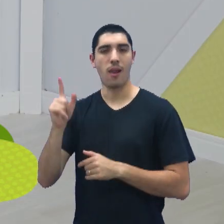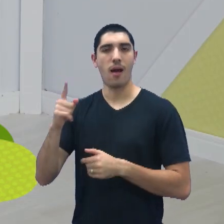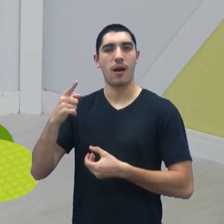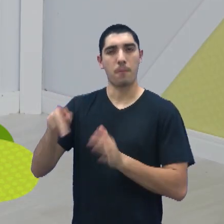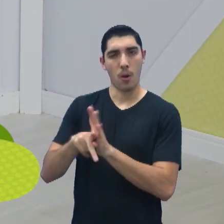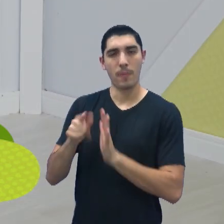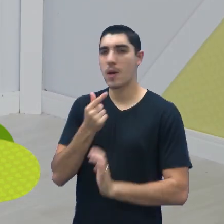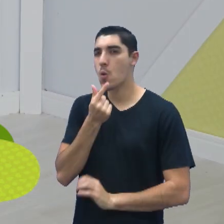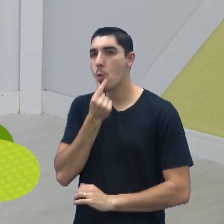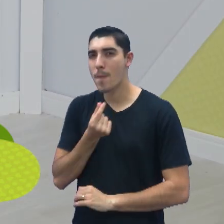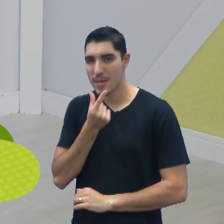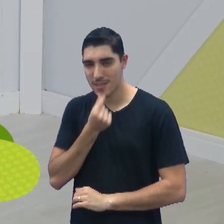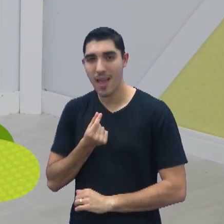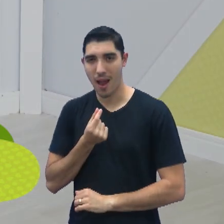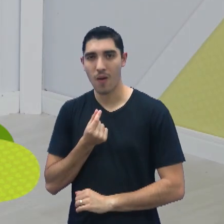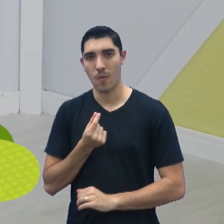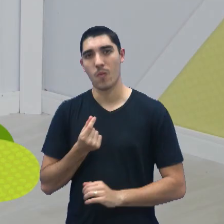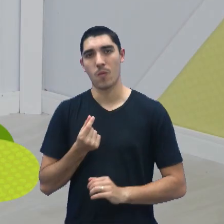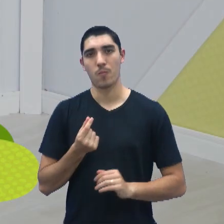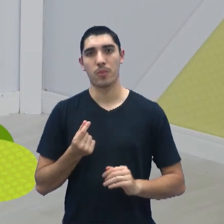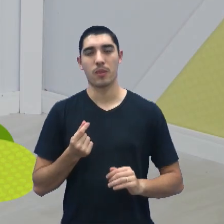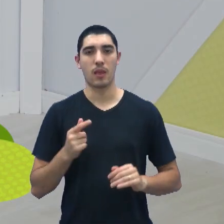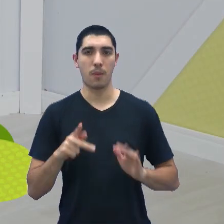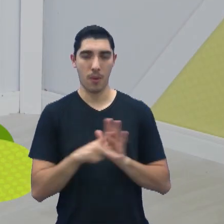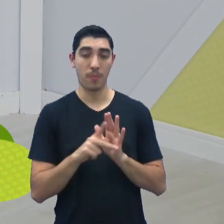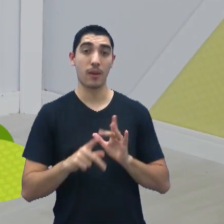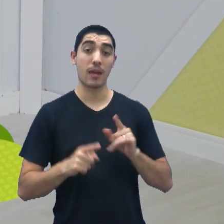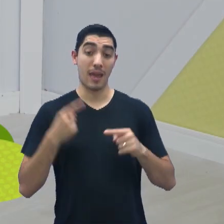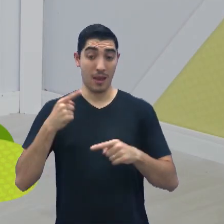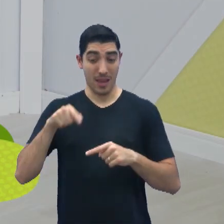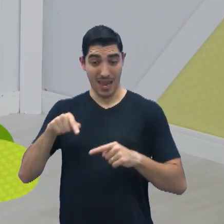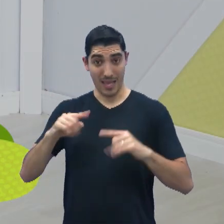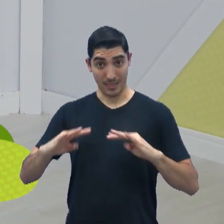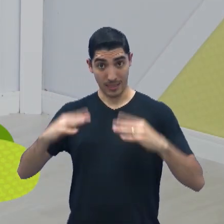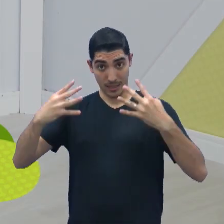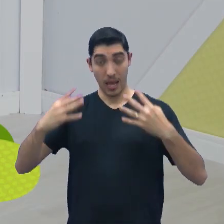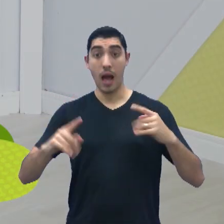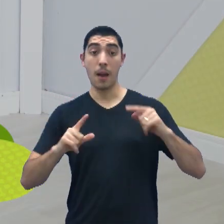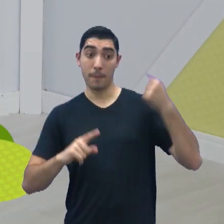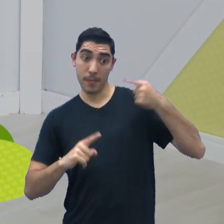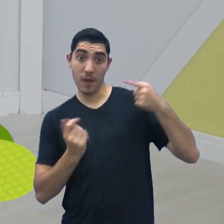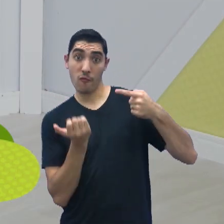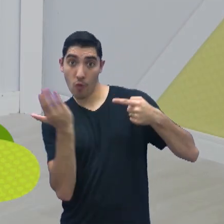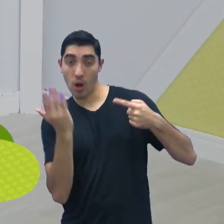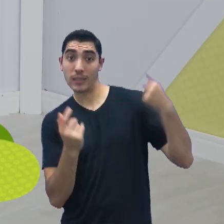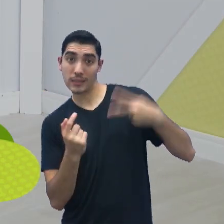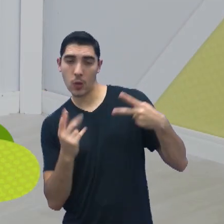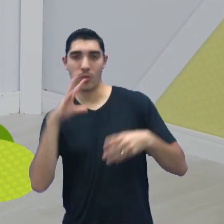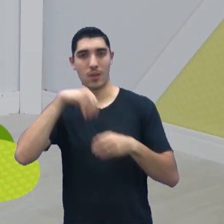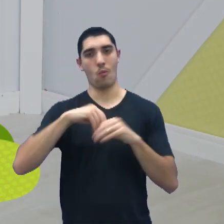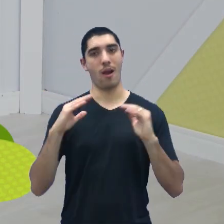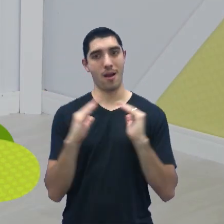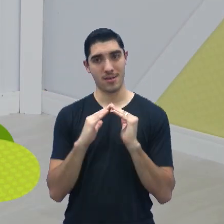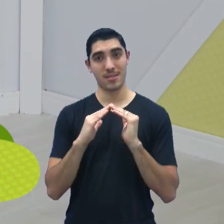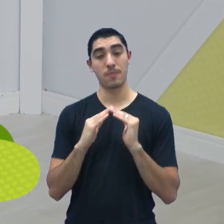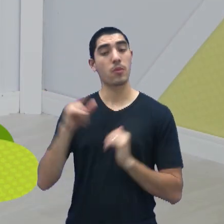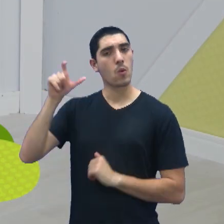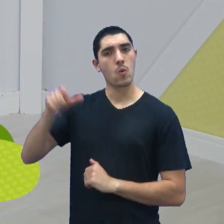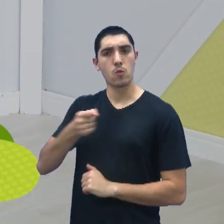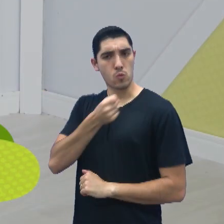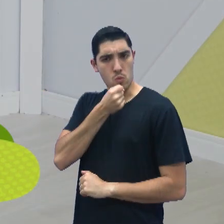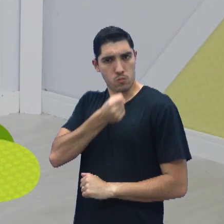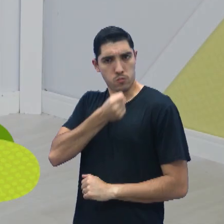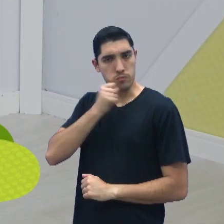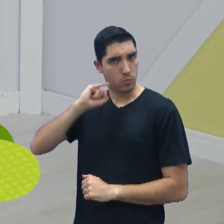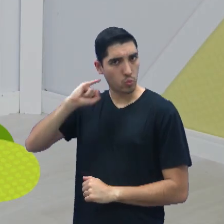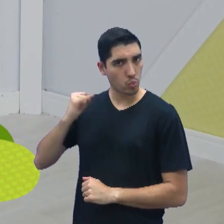José decide essas quartas de final aqui no estádio Martins Pereira. O nosso repórter, o João Delfino, esteve no